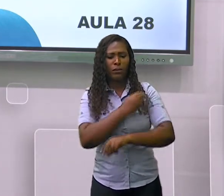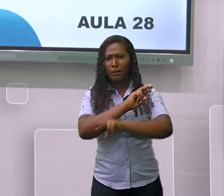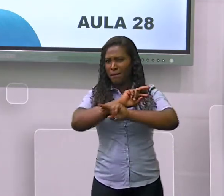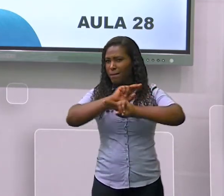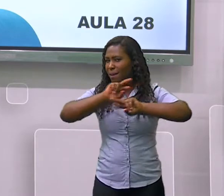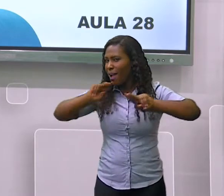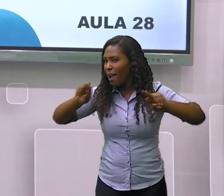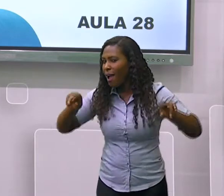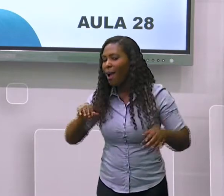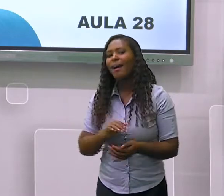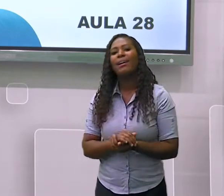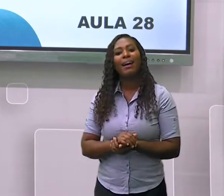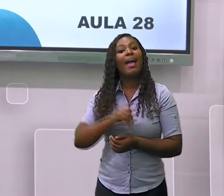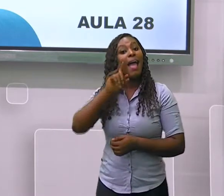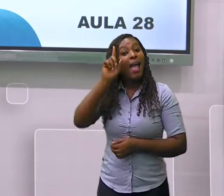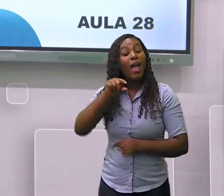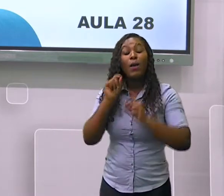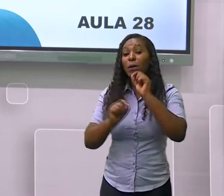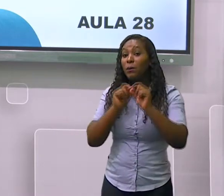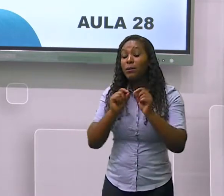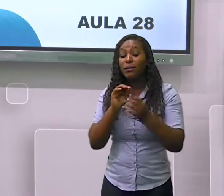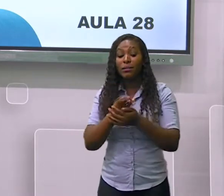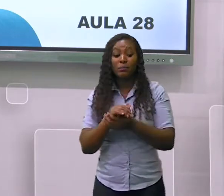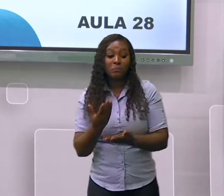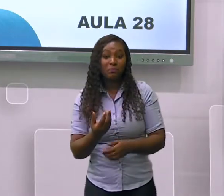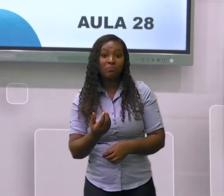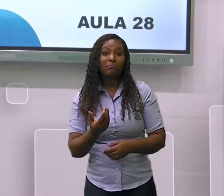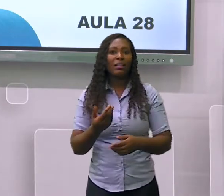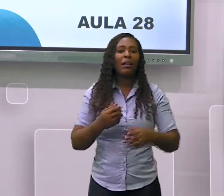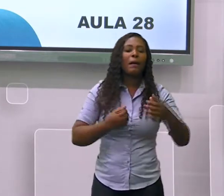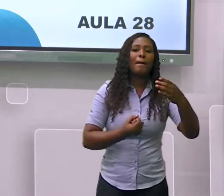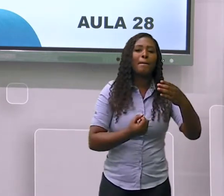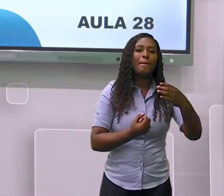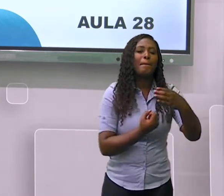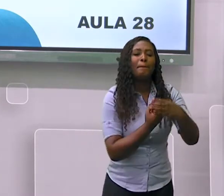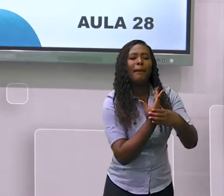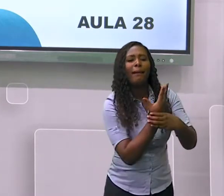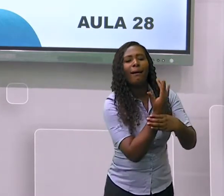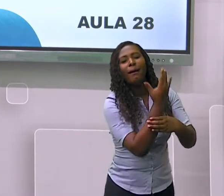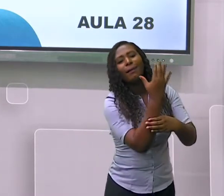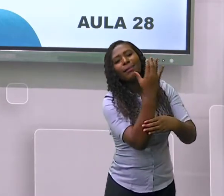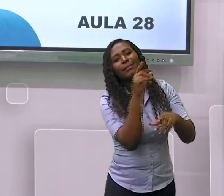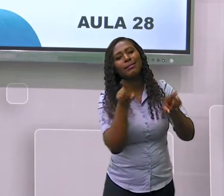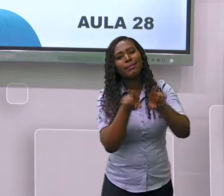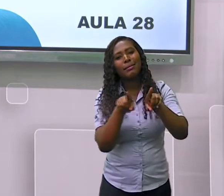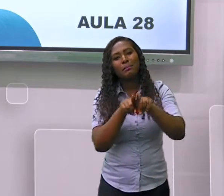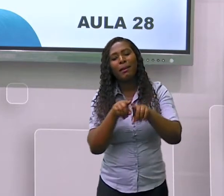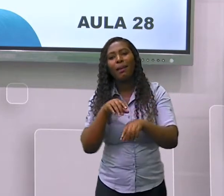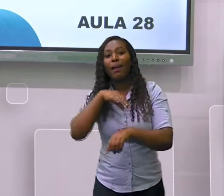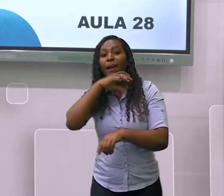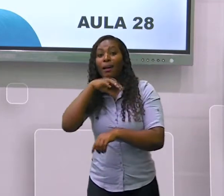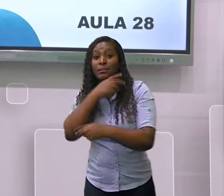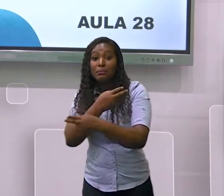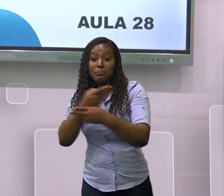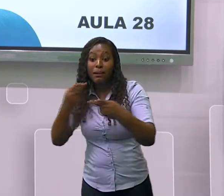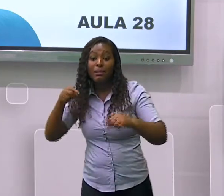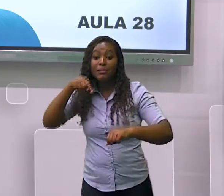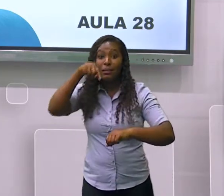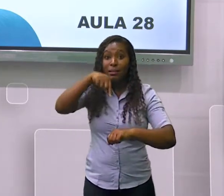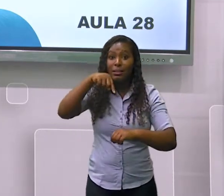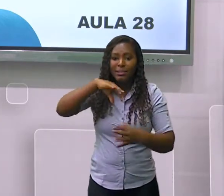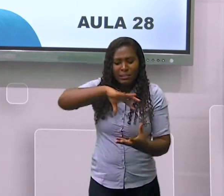e diversidade que existe entre plantas e animais em nosso planeta.